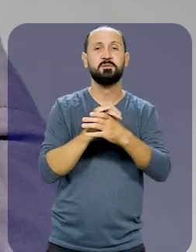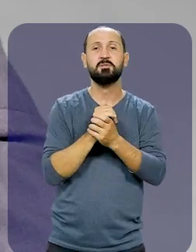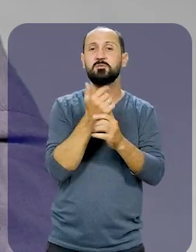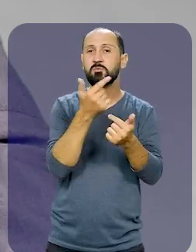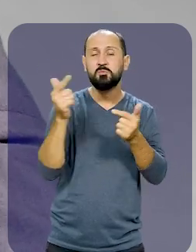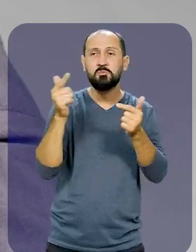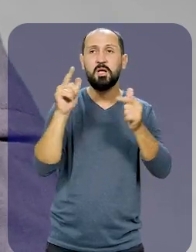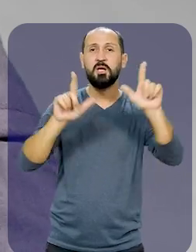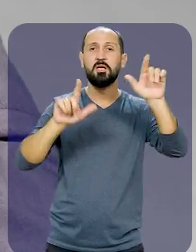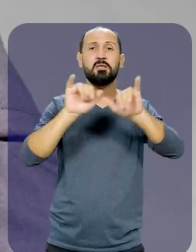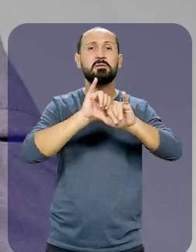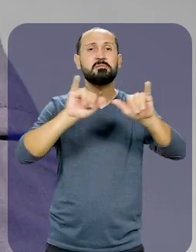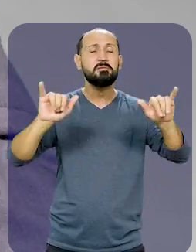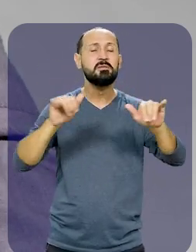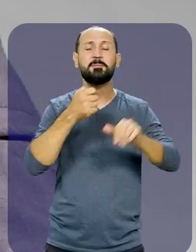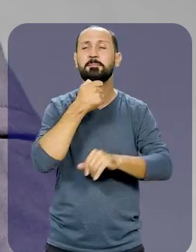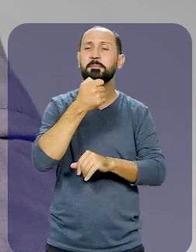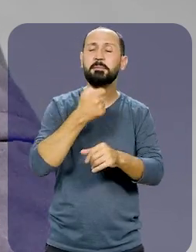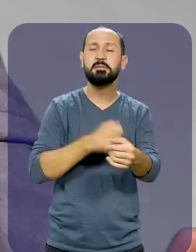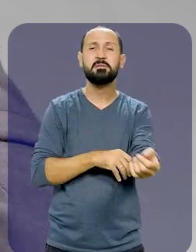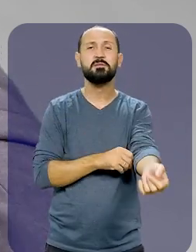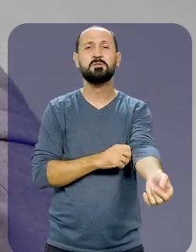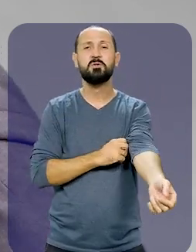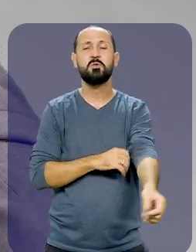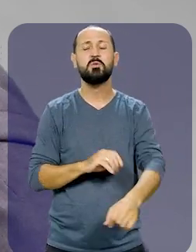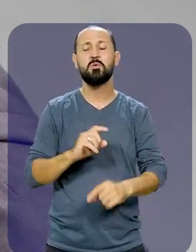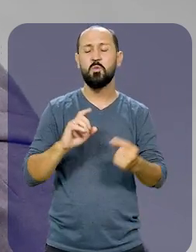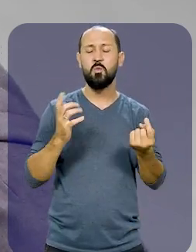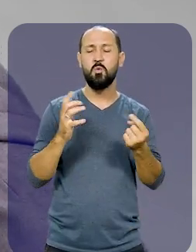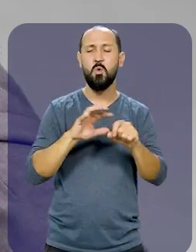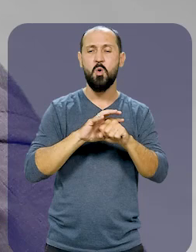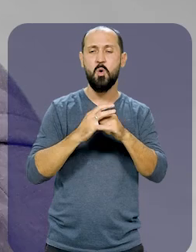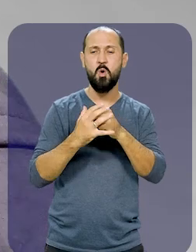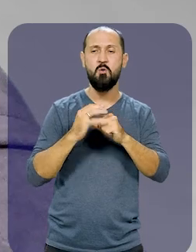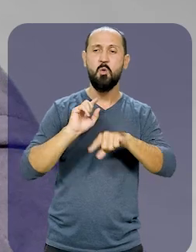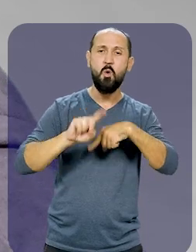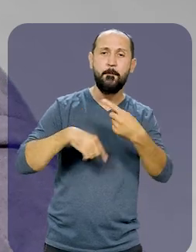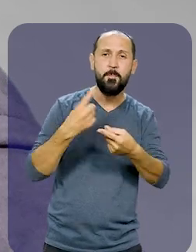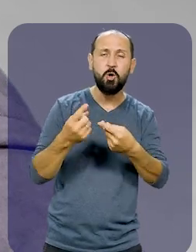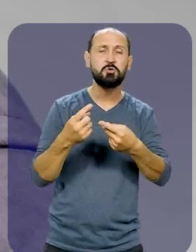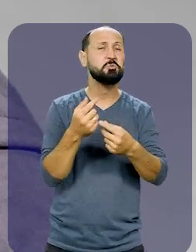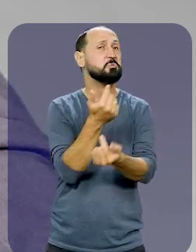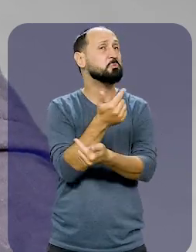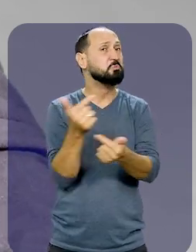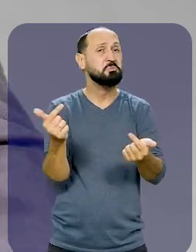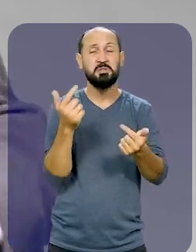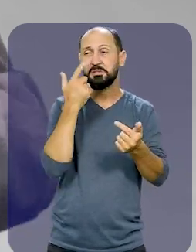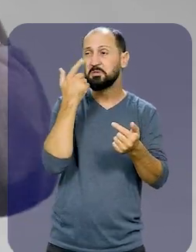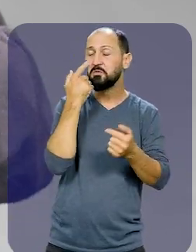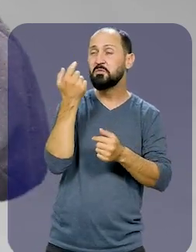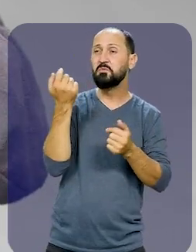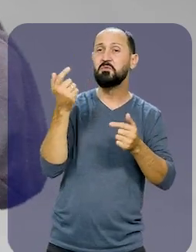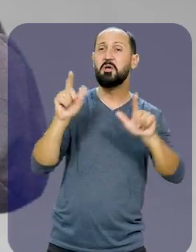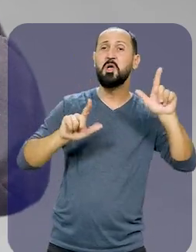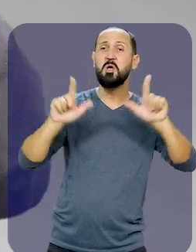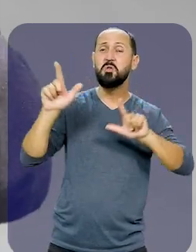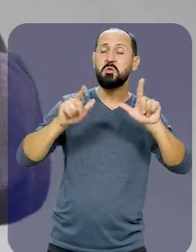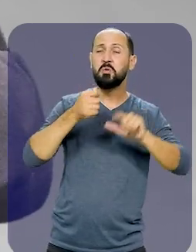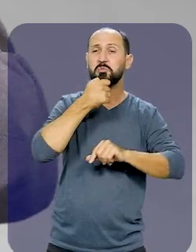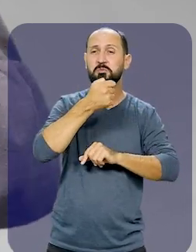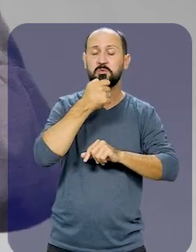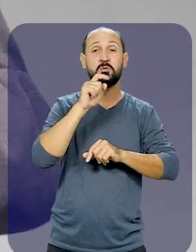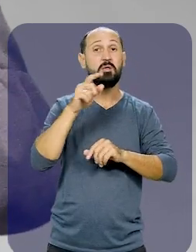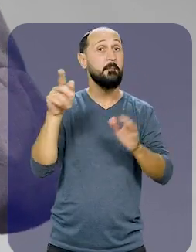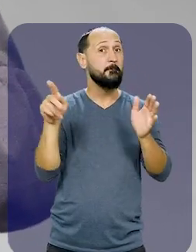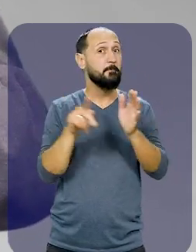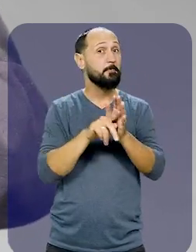na mídia, não pós-Covid você não vê na grande mídia, você não vê nos jornais. O que já é oficial